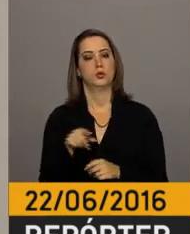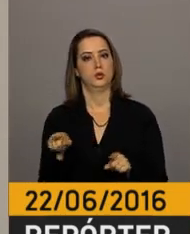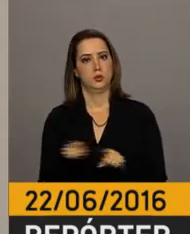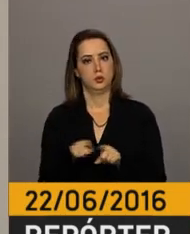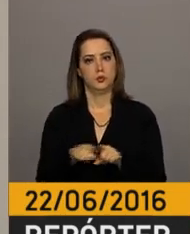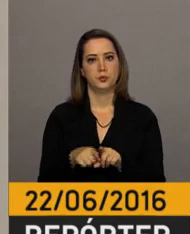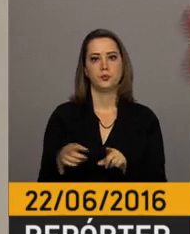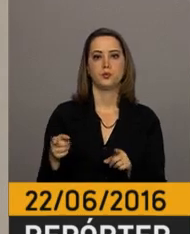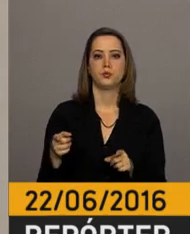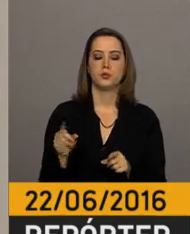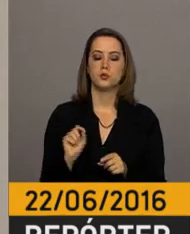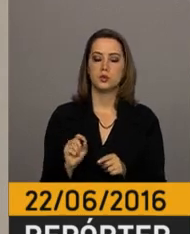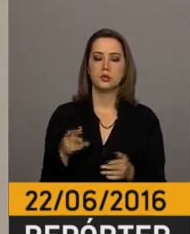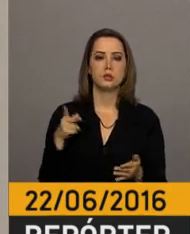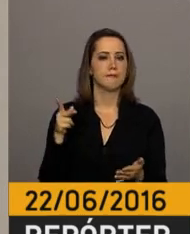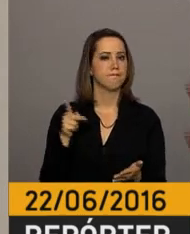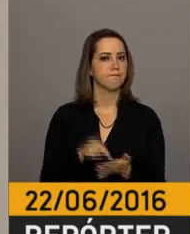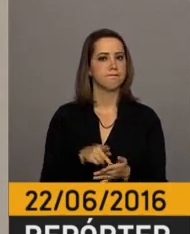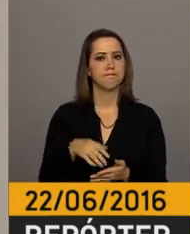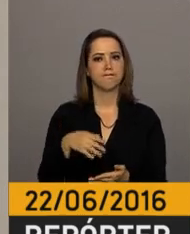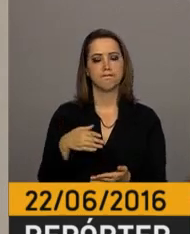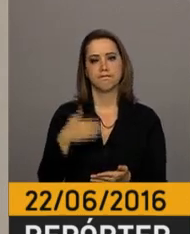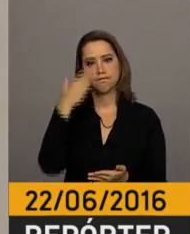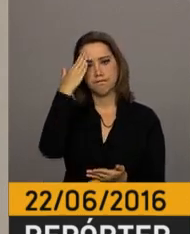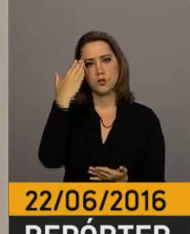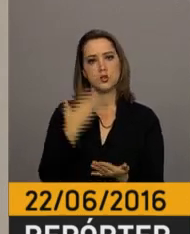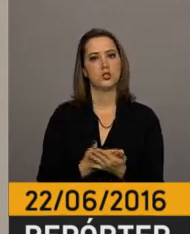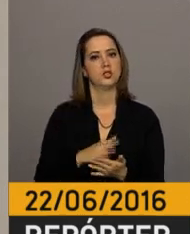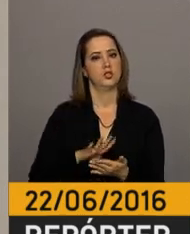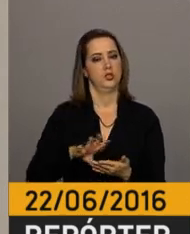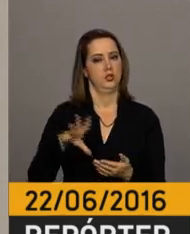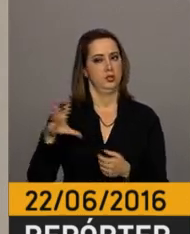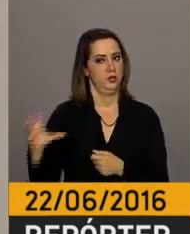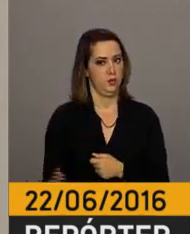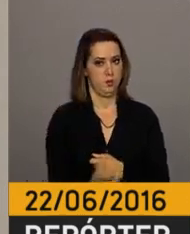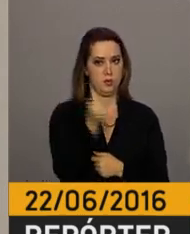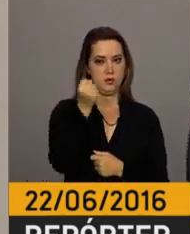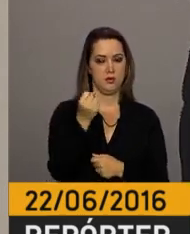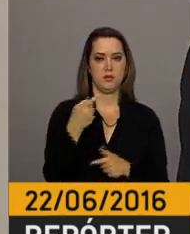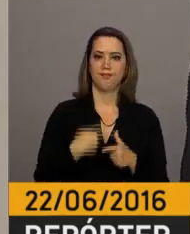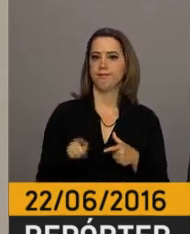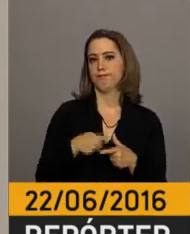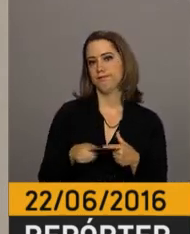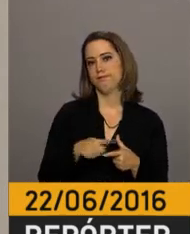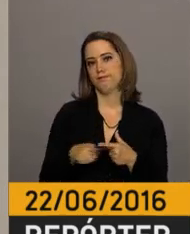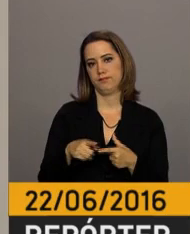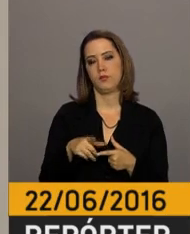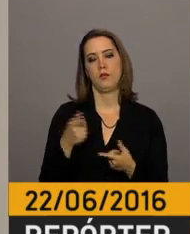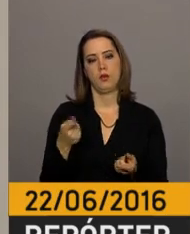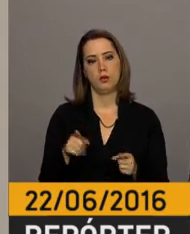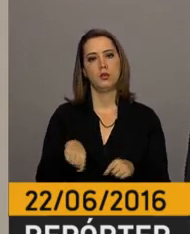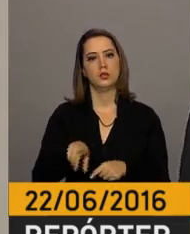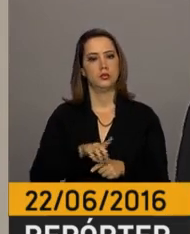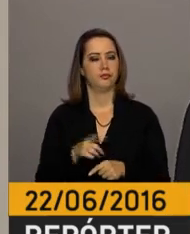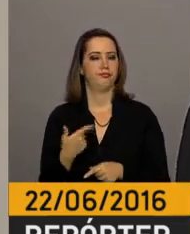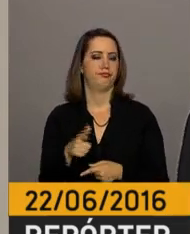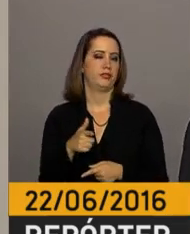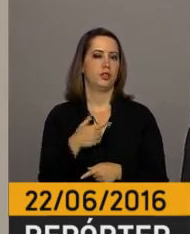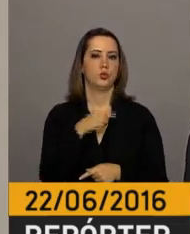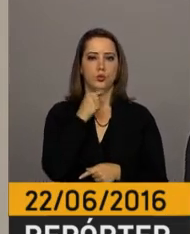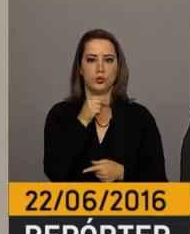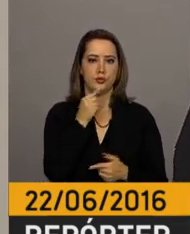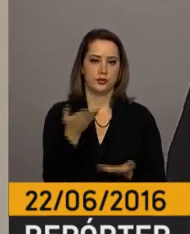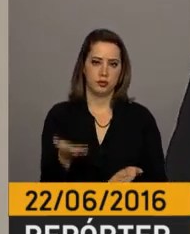simples tentativa na convicção de que nós vamos sair da crise não tenho a menor dúvida disso e e interessante também que